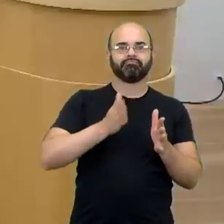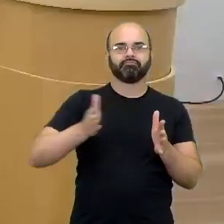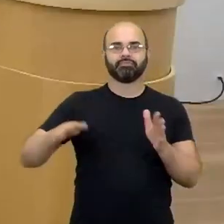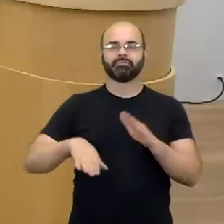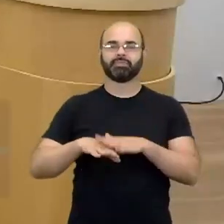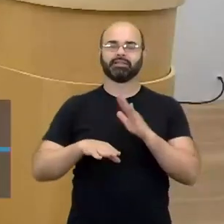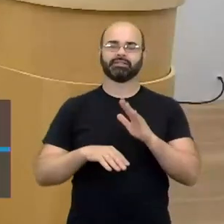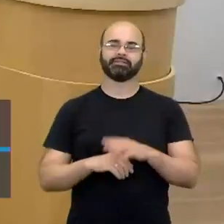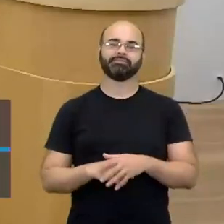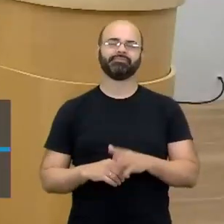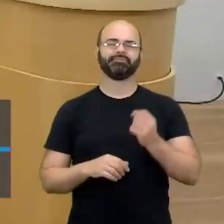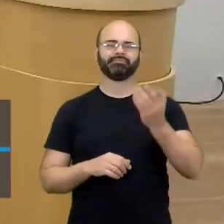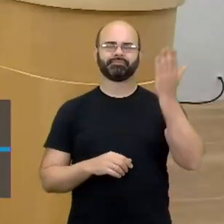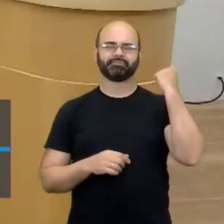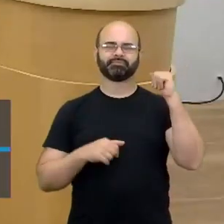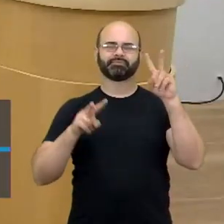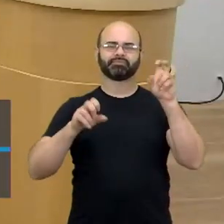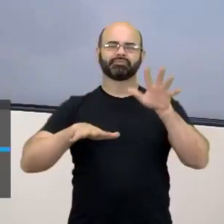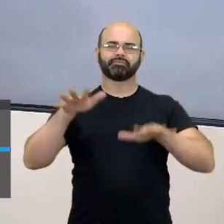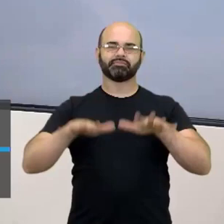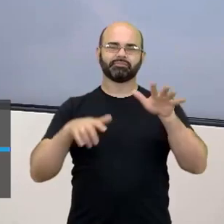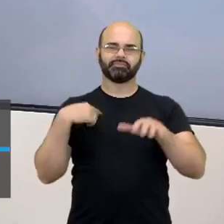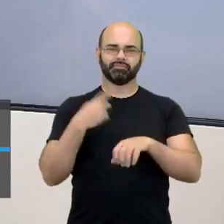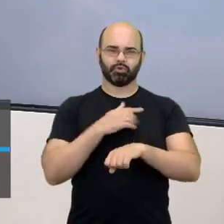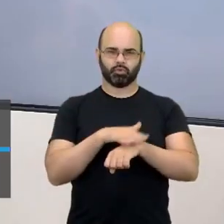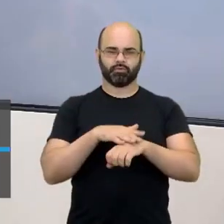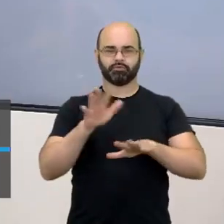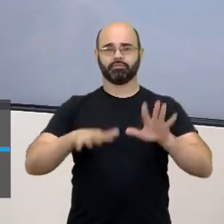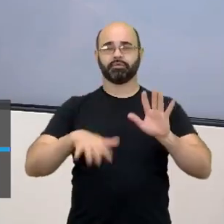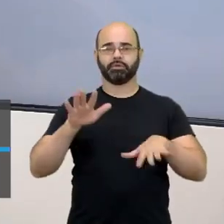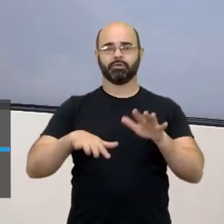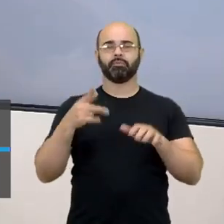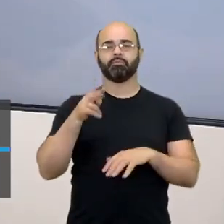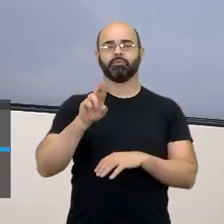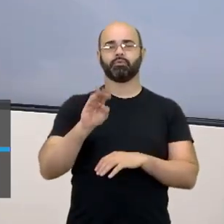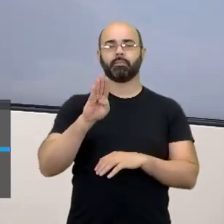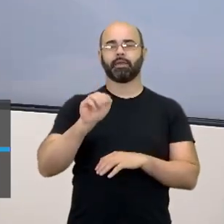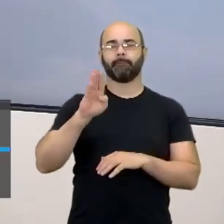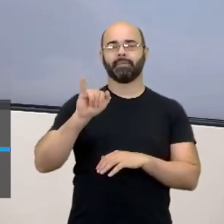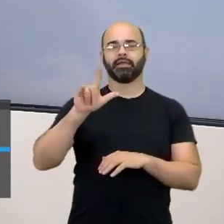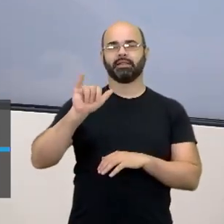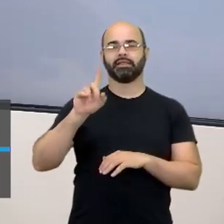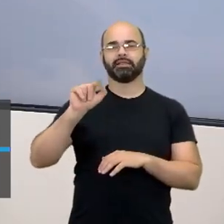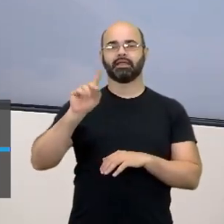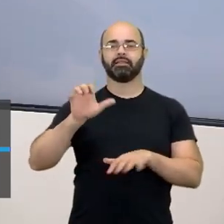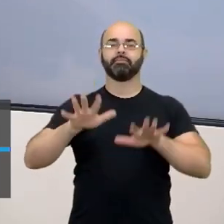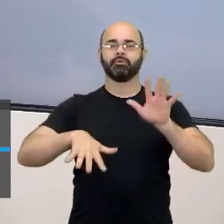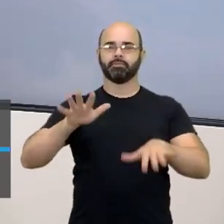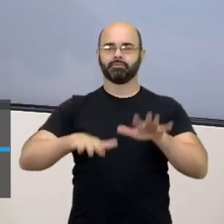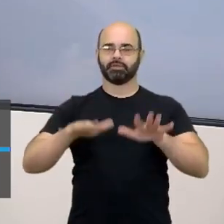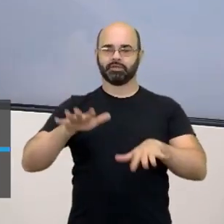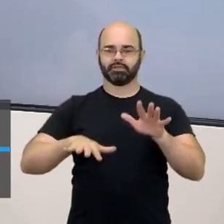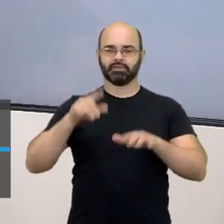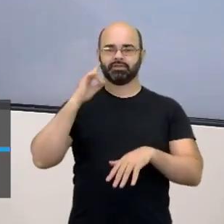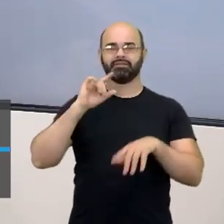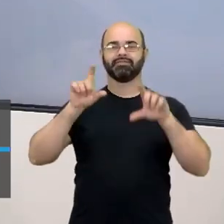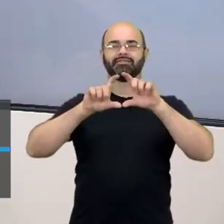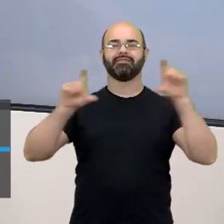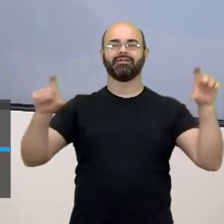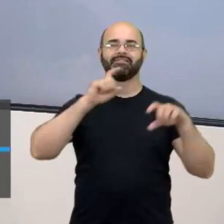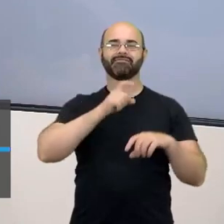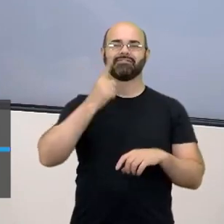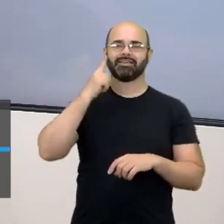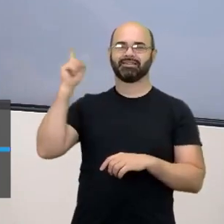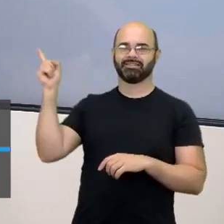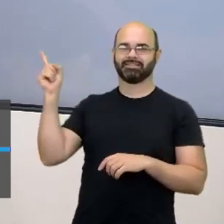nossa última aula, falando sobre probabilidade, né, a gente apresentou esse probleminha que tá na lousa aí, tá aparecendo um quadro verde aí,